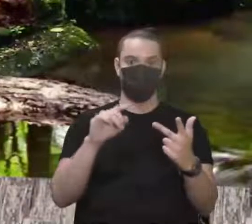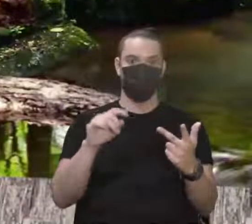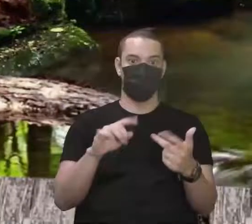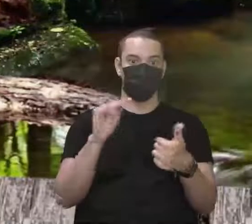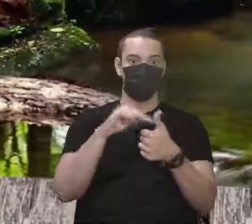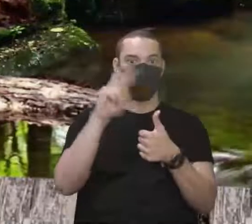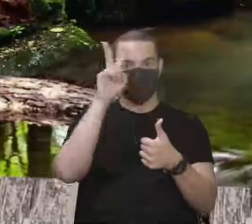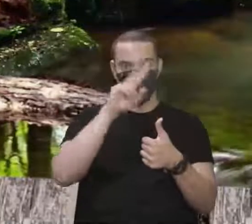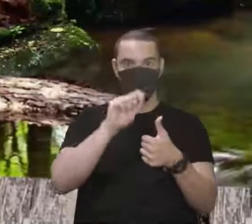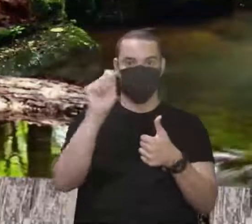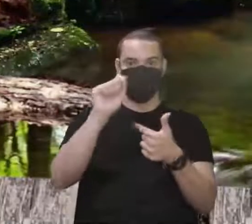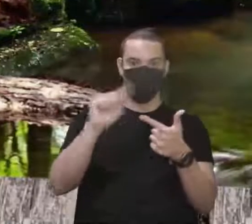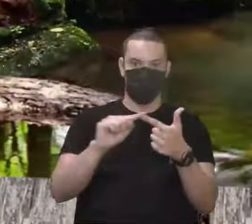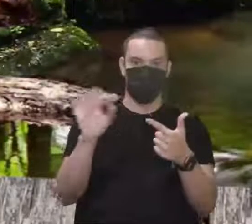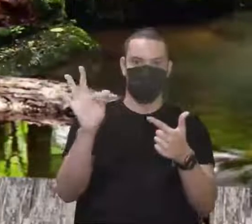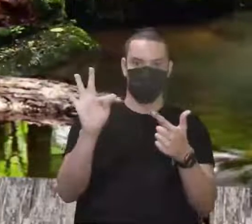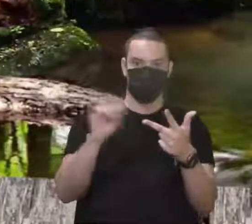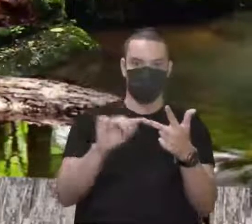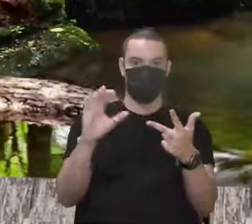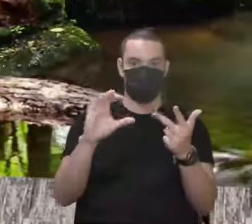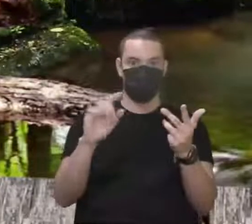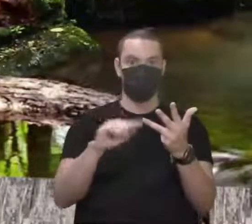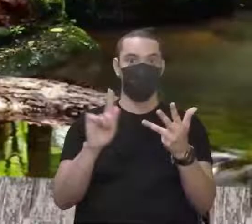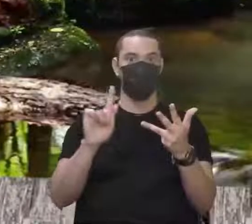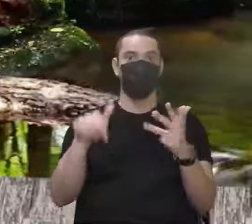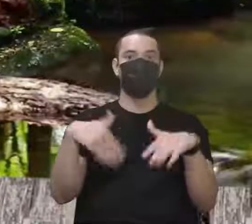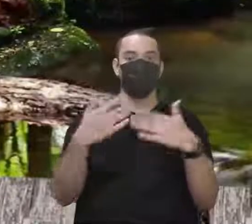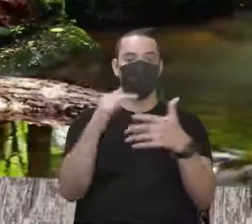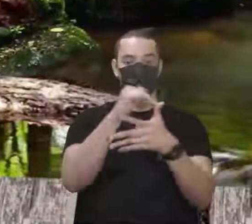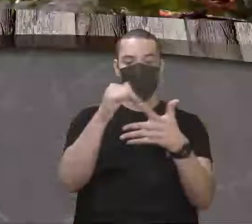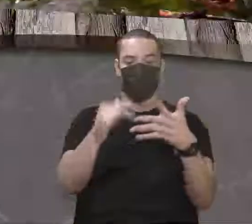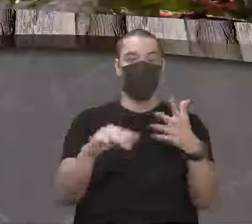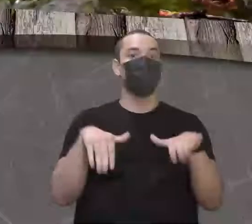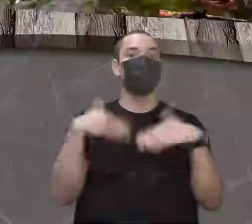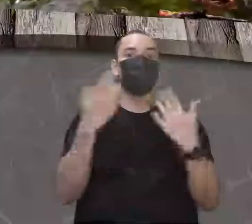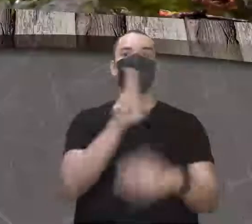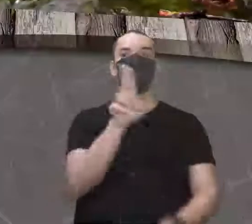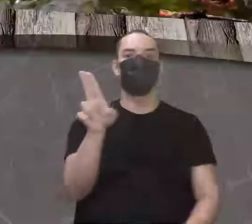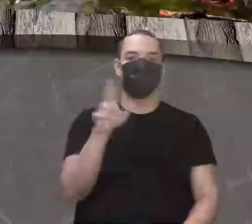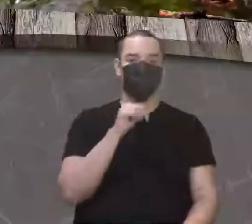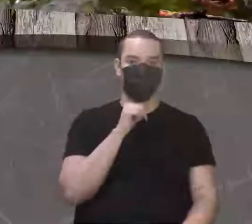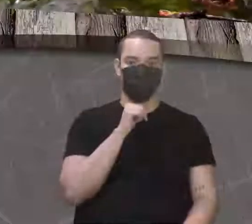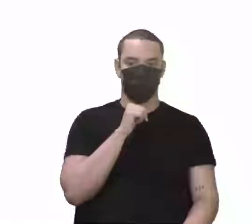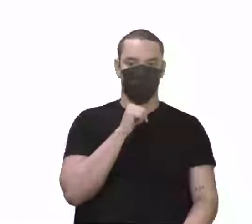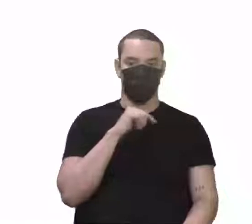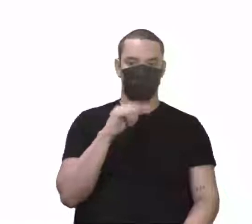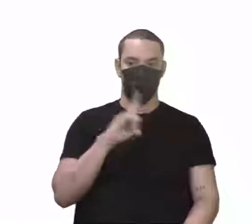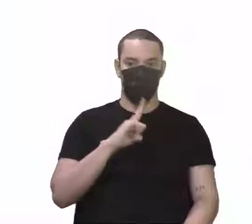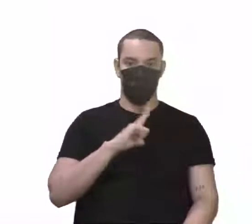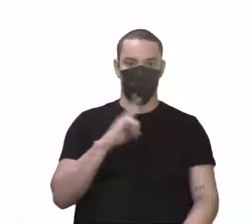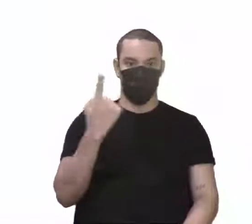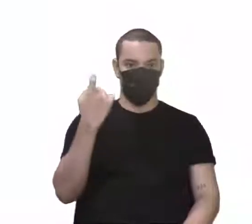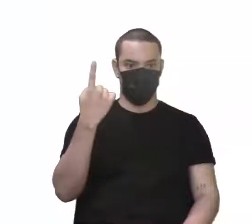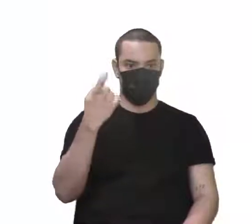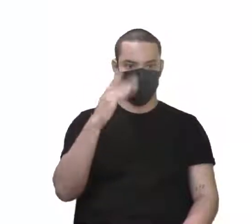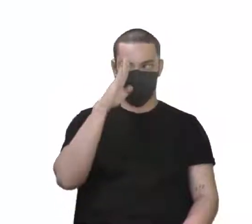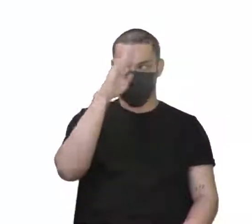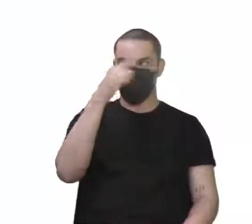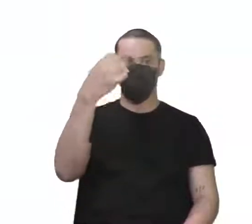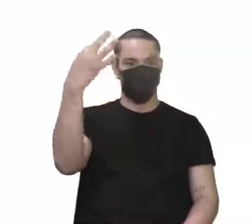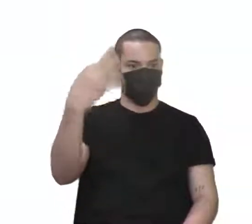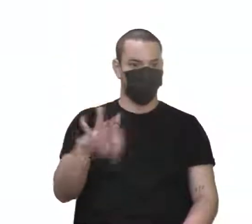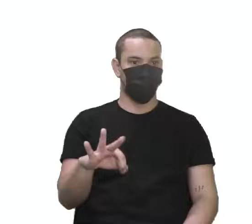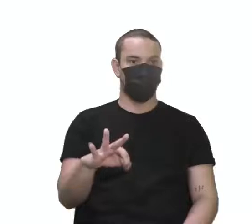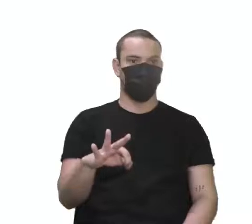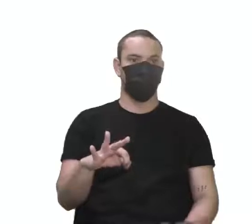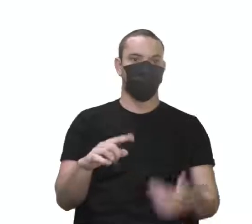adenina, timina, citosina e guanina. Qual é? Só tem a opção, claro que você acertou essa